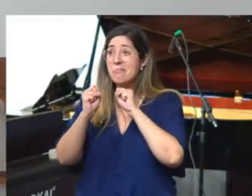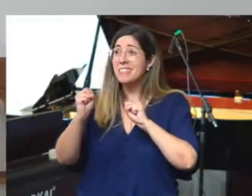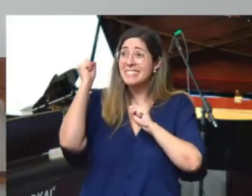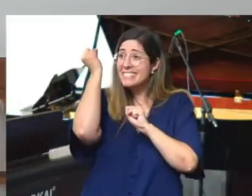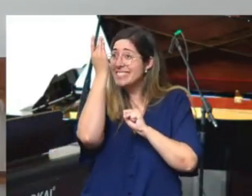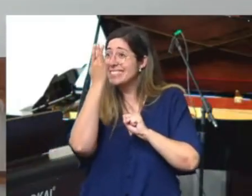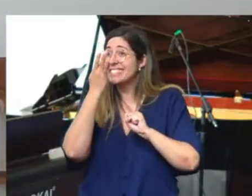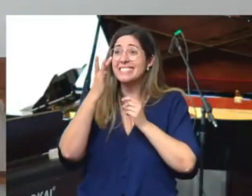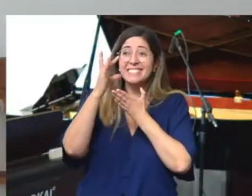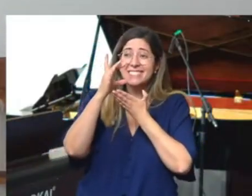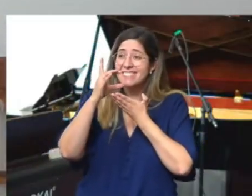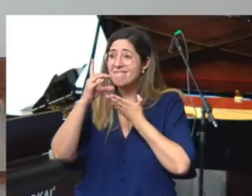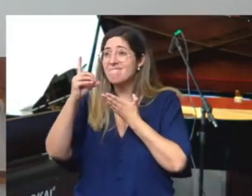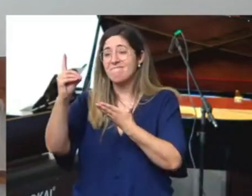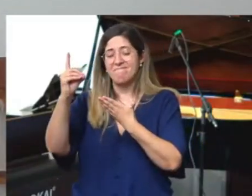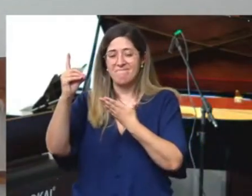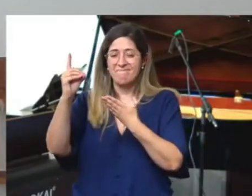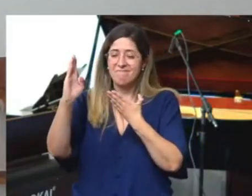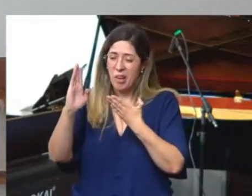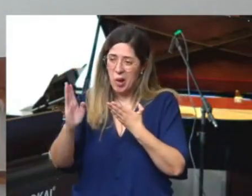de Deus,